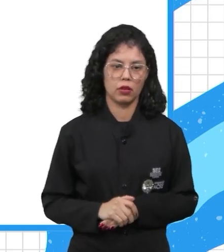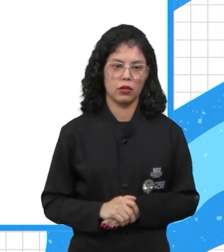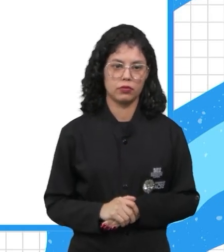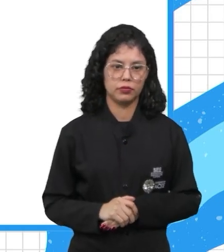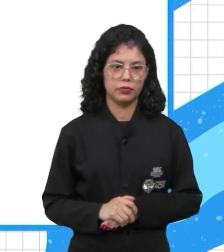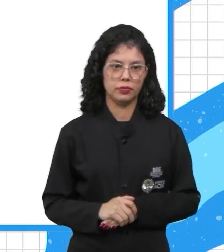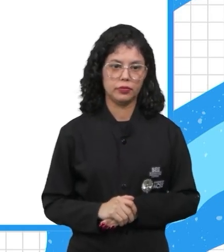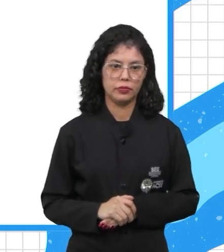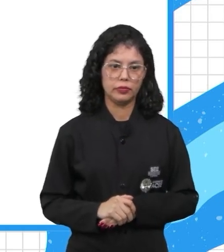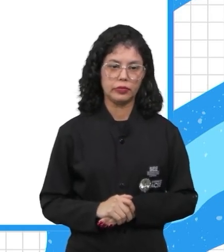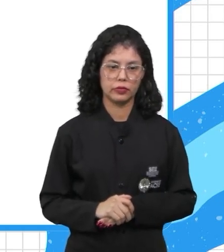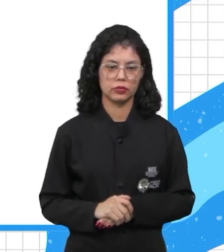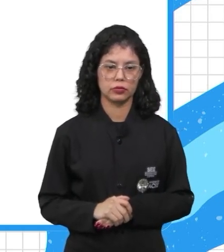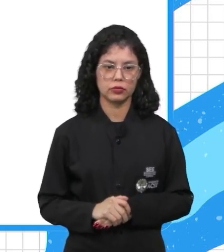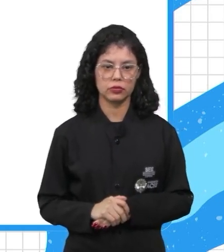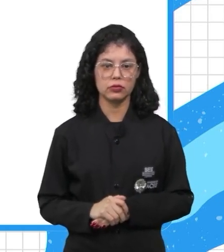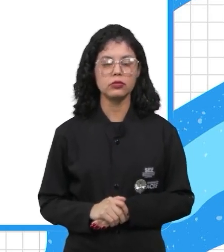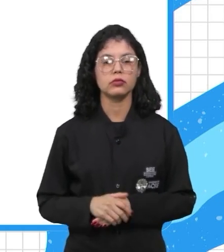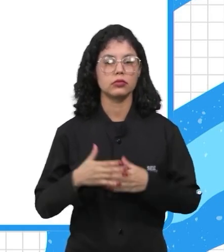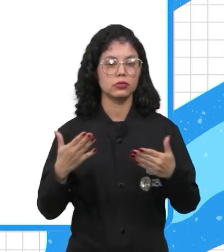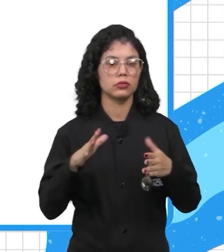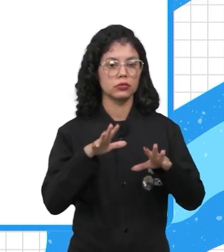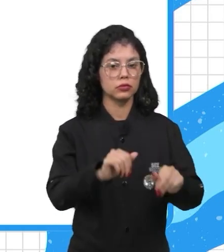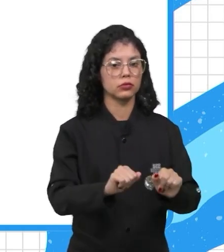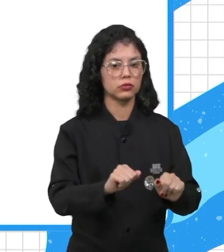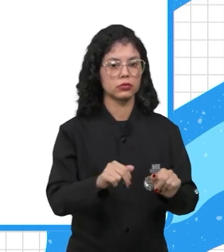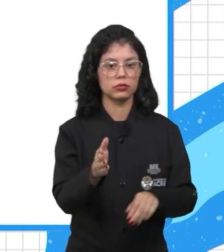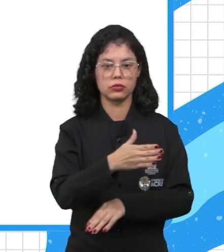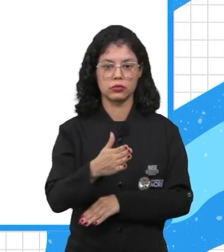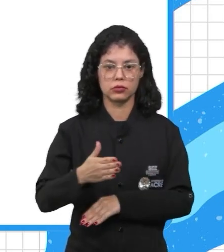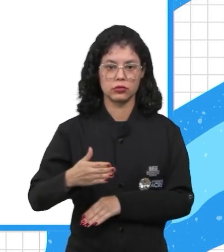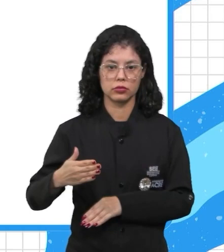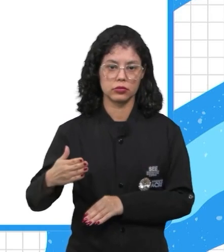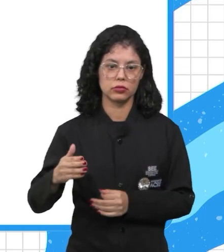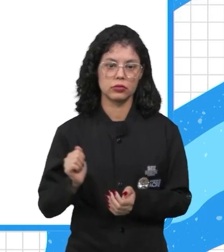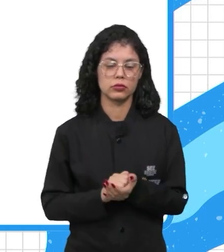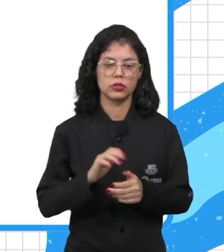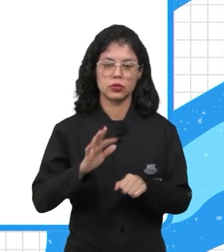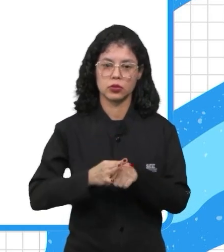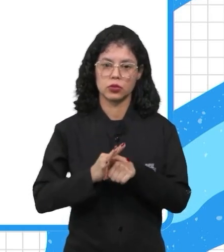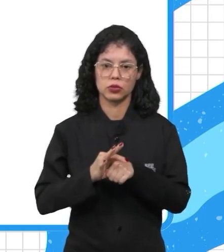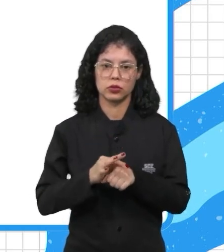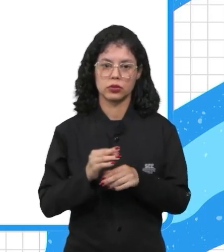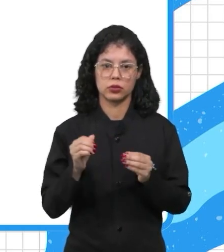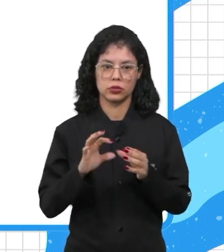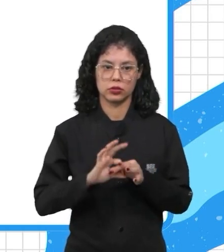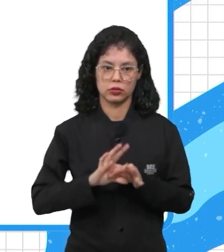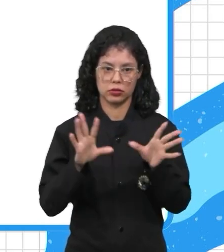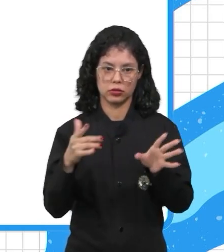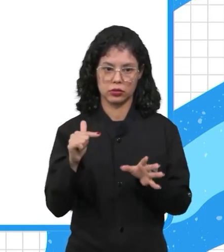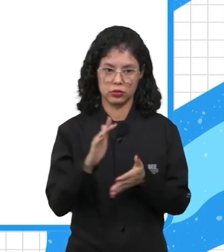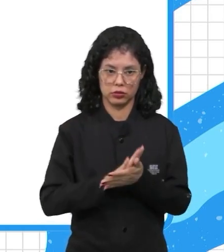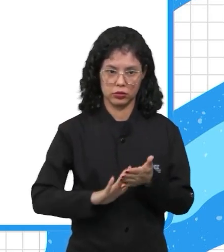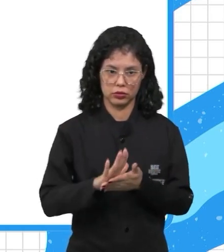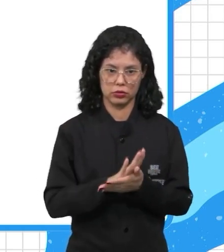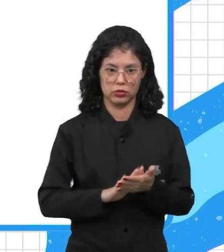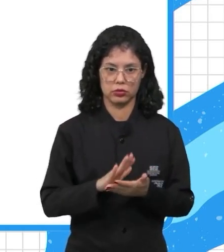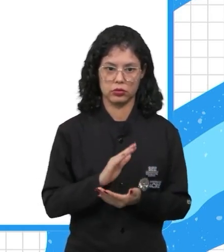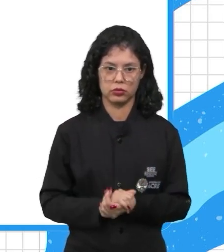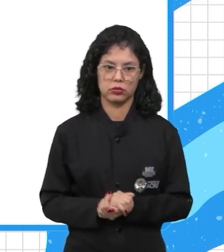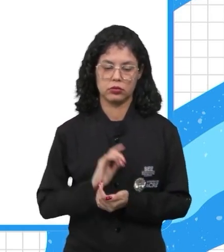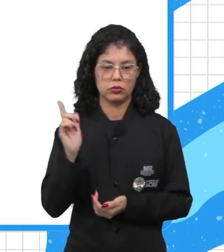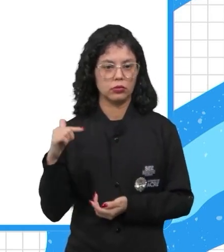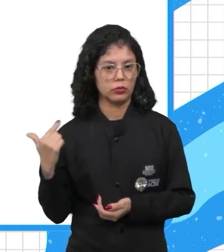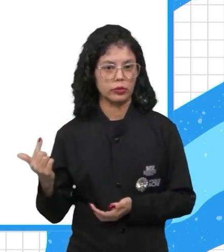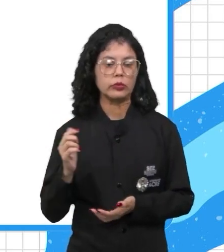experimento bem simples, né? Ele pegou ali um peixe, uma carne e deixou exposto, sem nenhuma proteção, e na